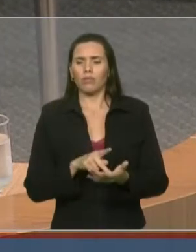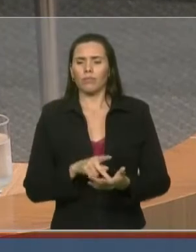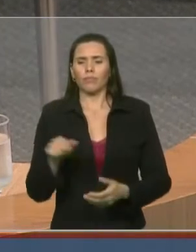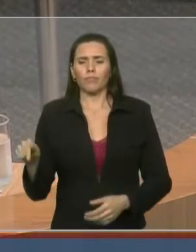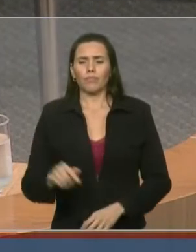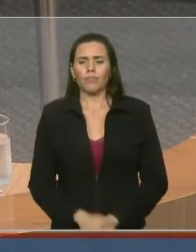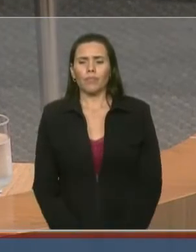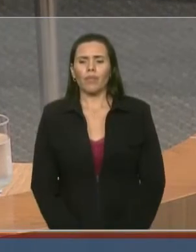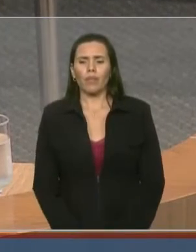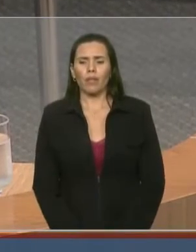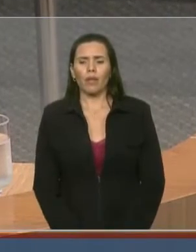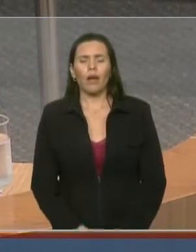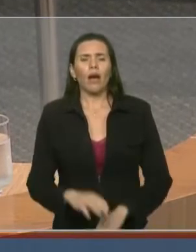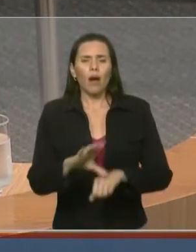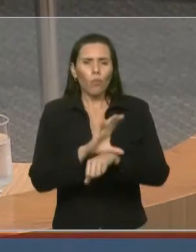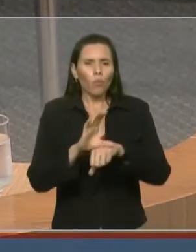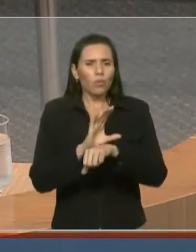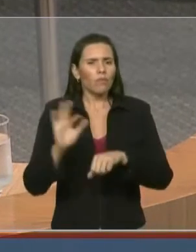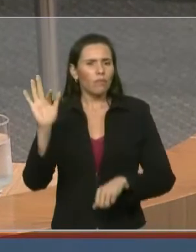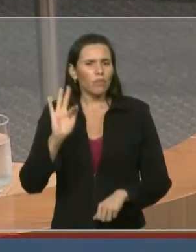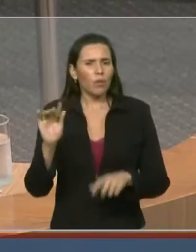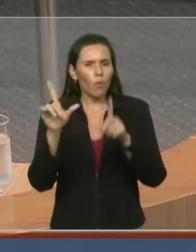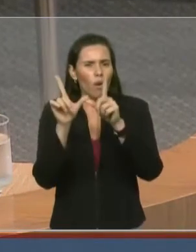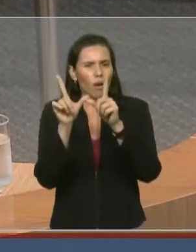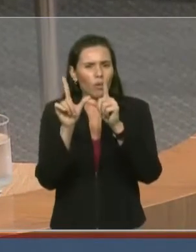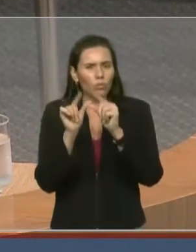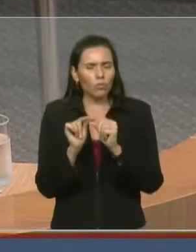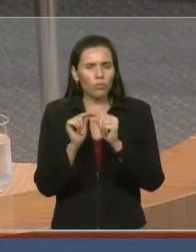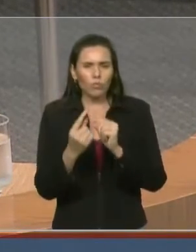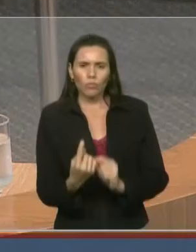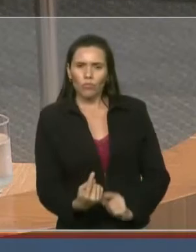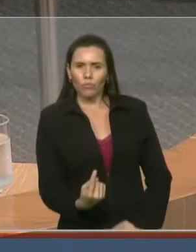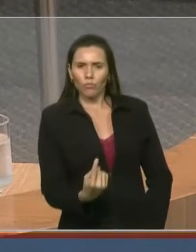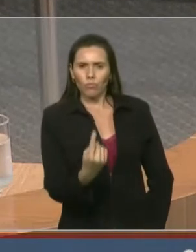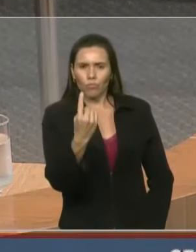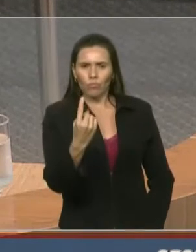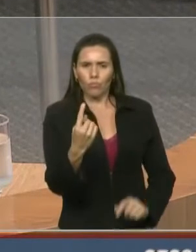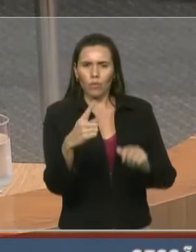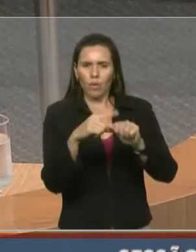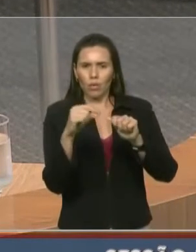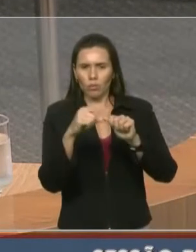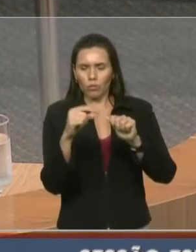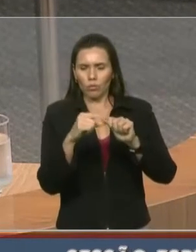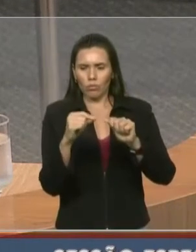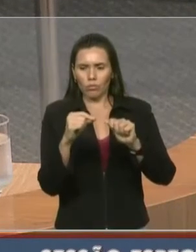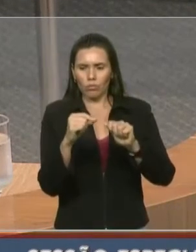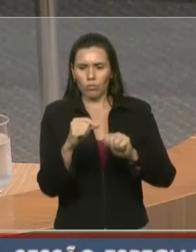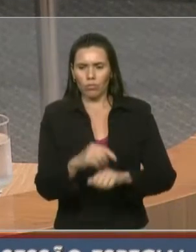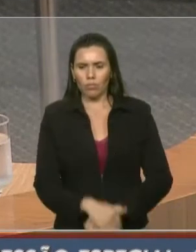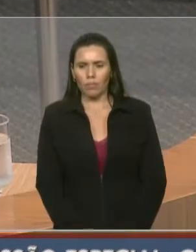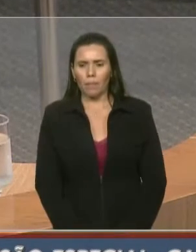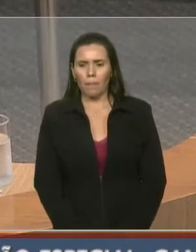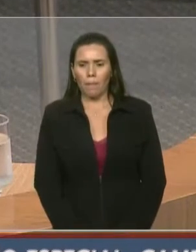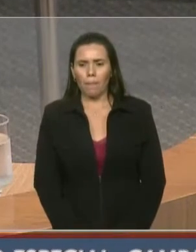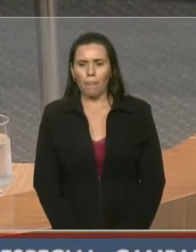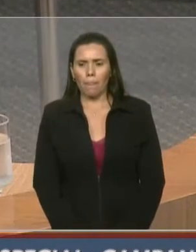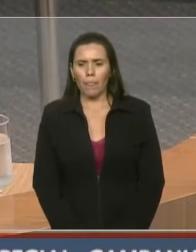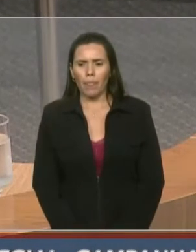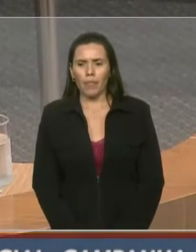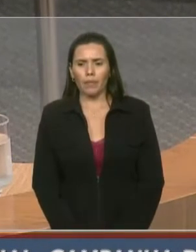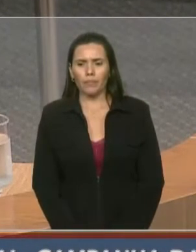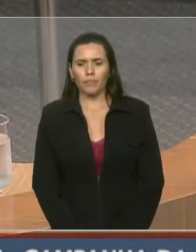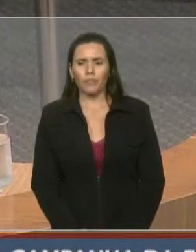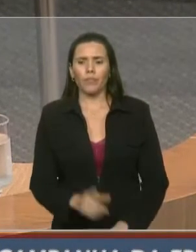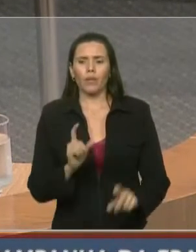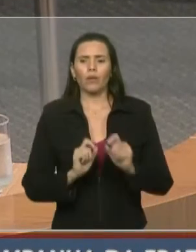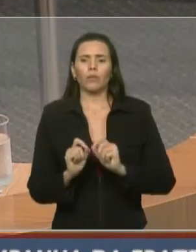Federal, a Constituição Federal se resume num único artigo da Constituição, quando nesse artigo é